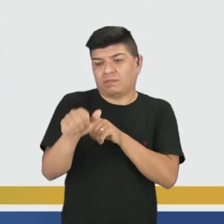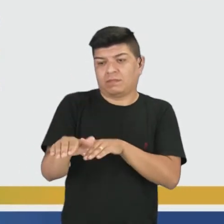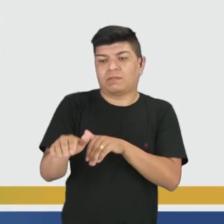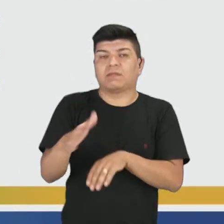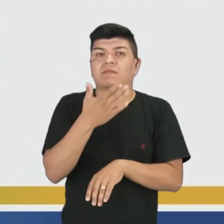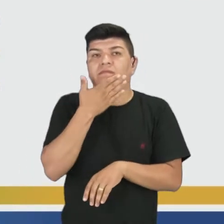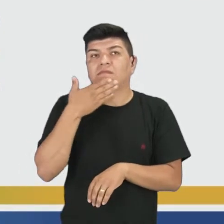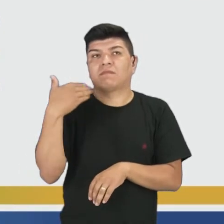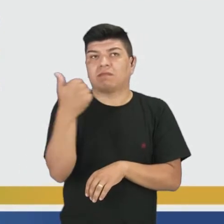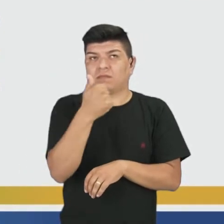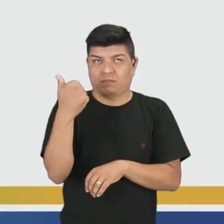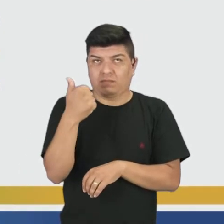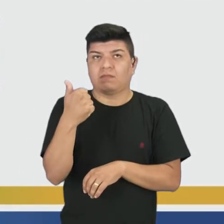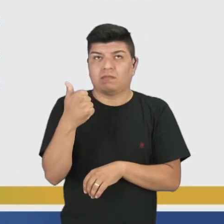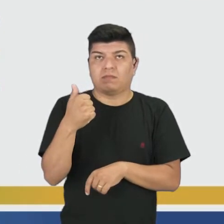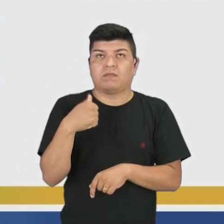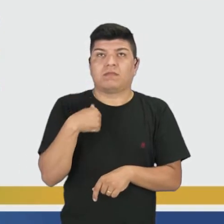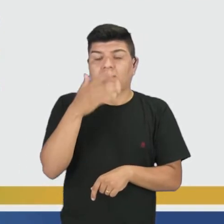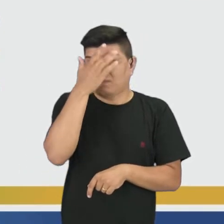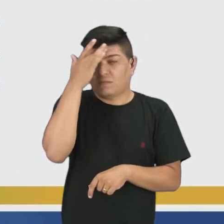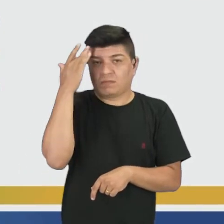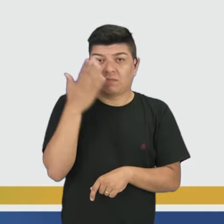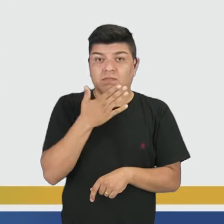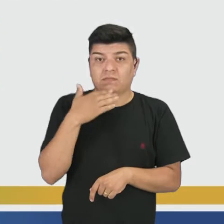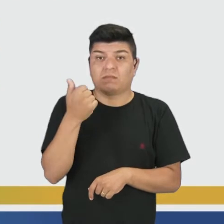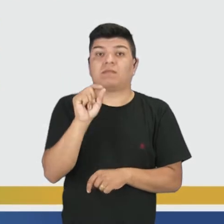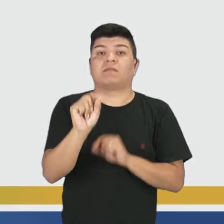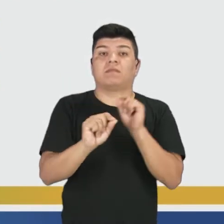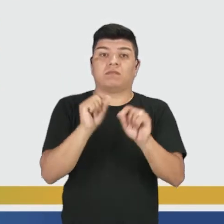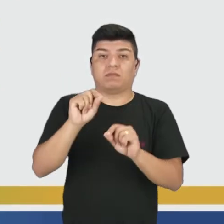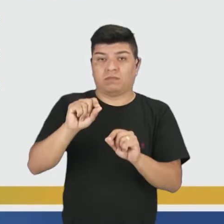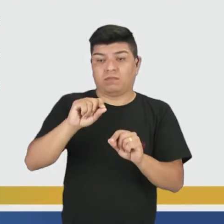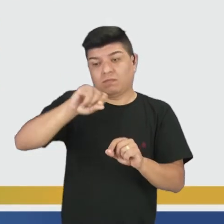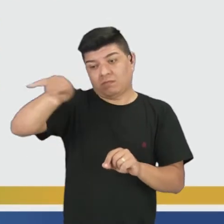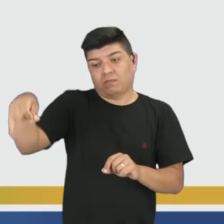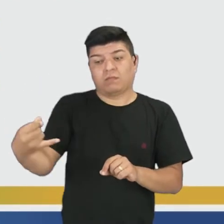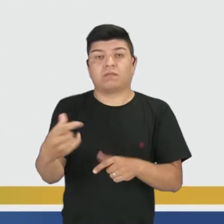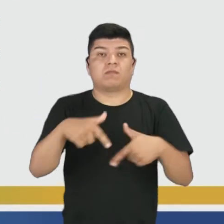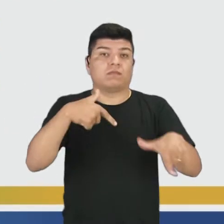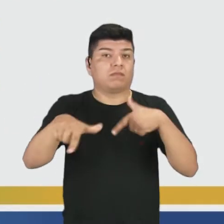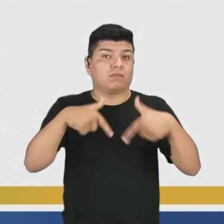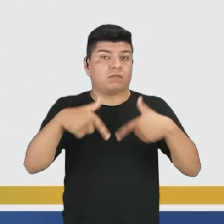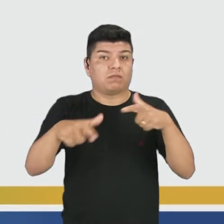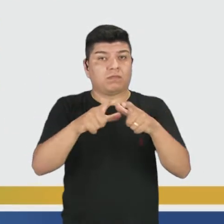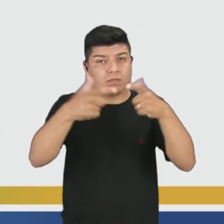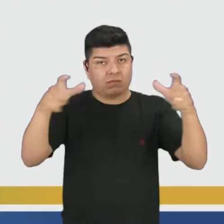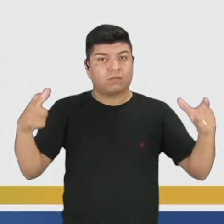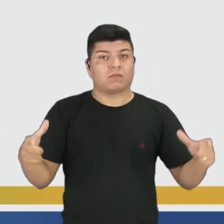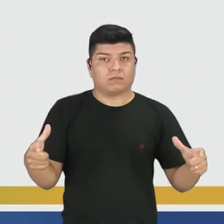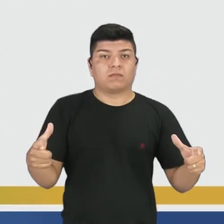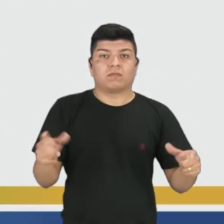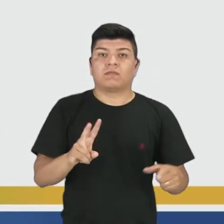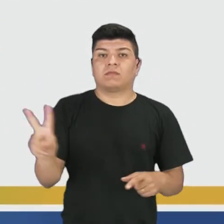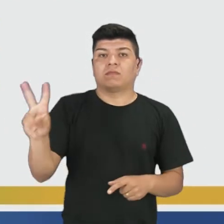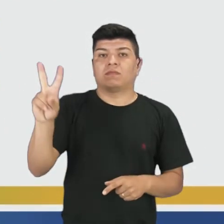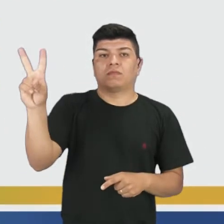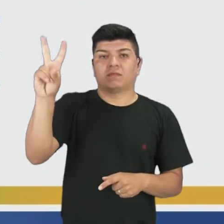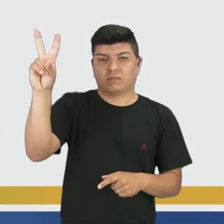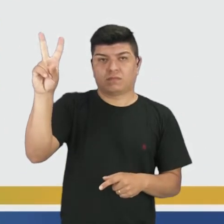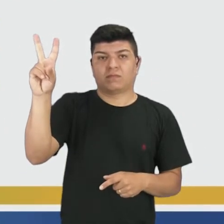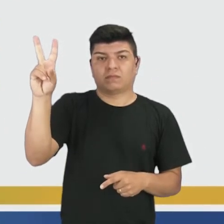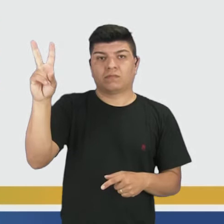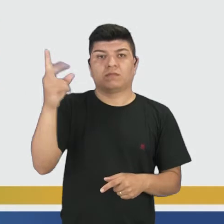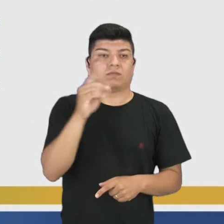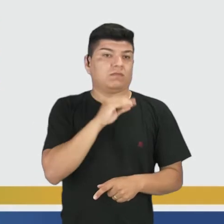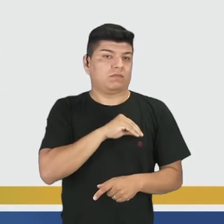candidatos mais qualificados podem aproveitar um leque de oportunidade de trabalho mais abrangentes. Os valores